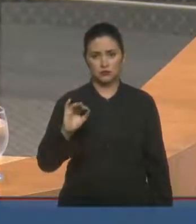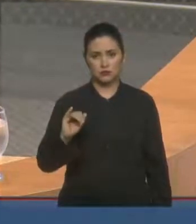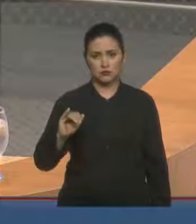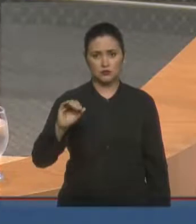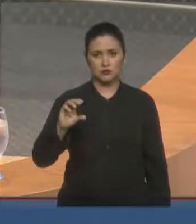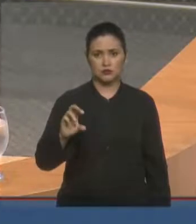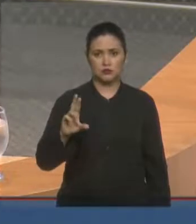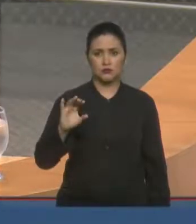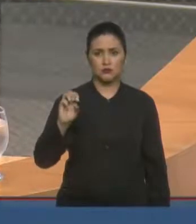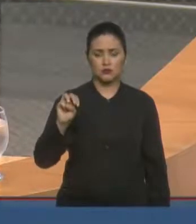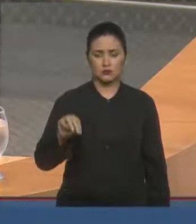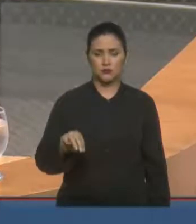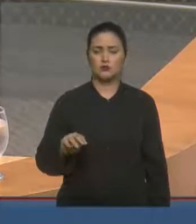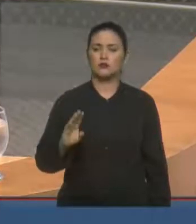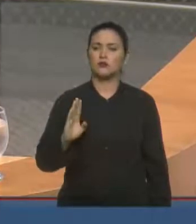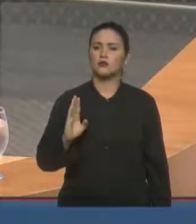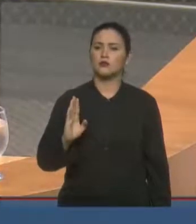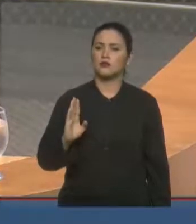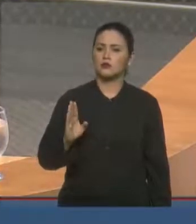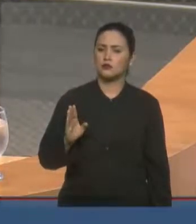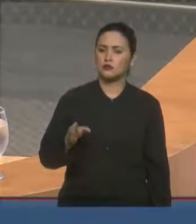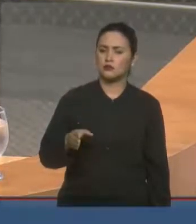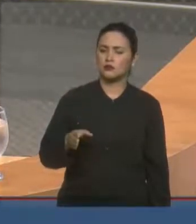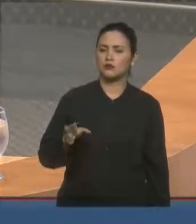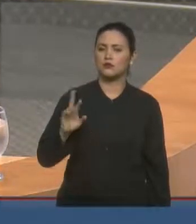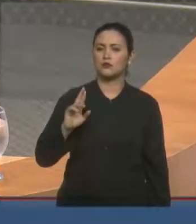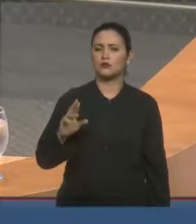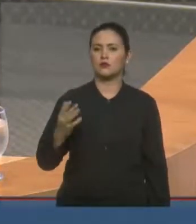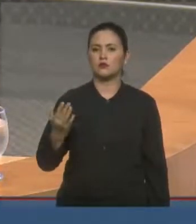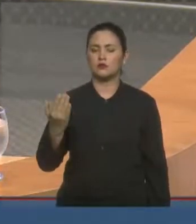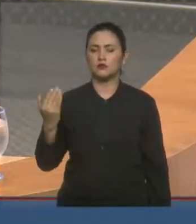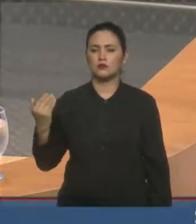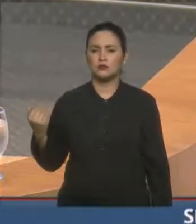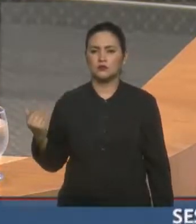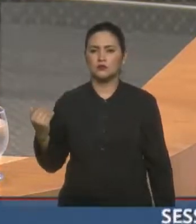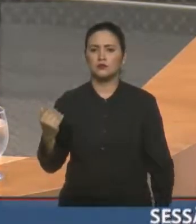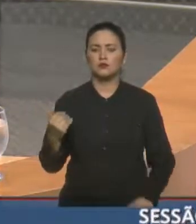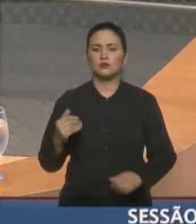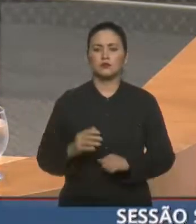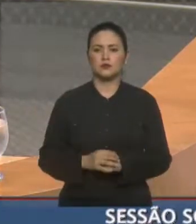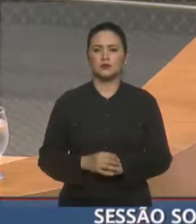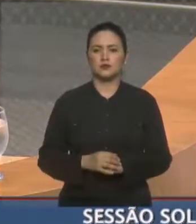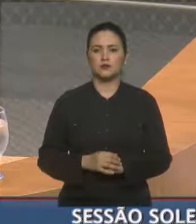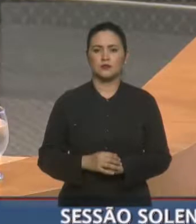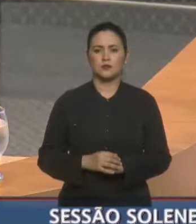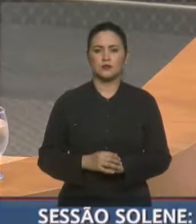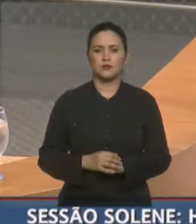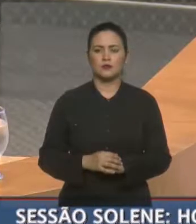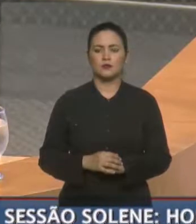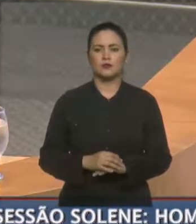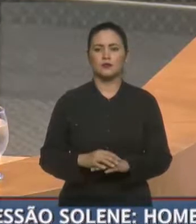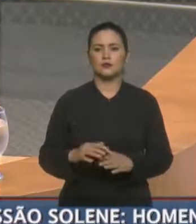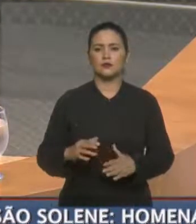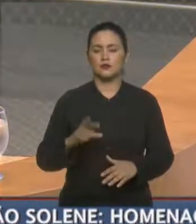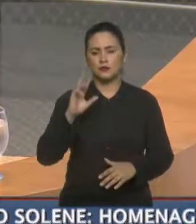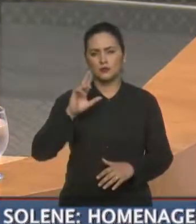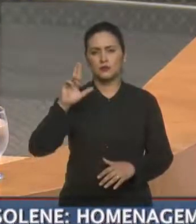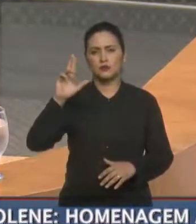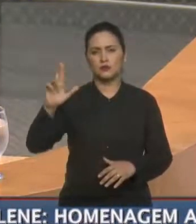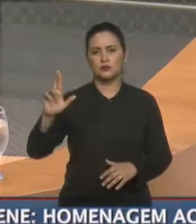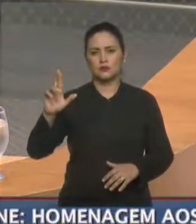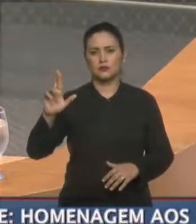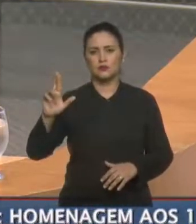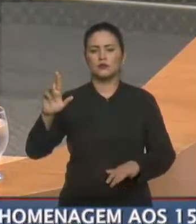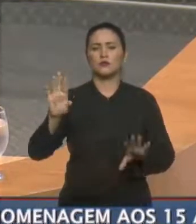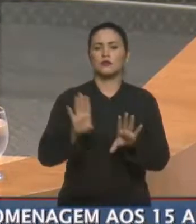da gestão do CPTCA, doutor Lúcio Flávio Cavalcante, atual diretor do Instituto de Identificação, mas que